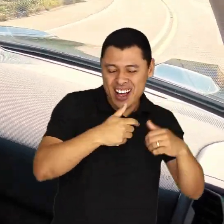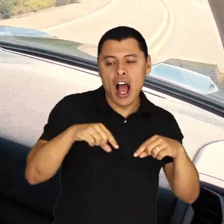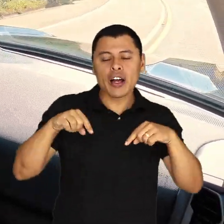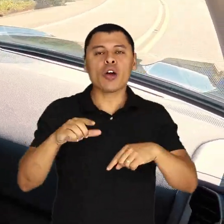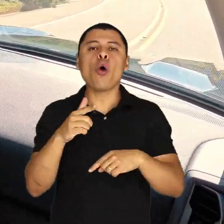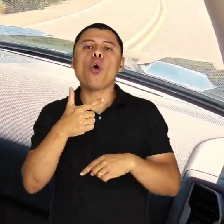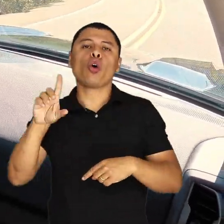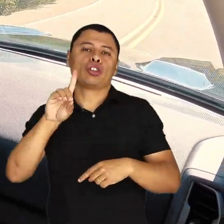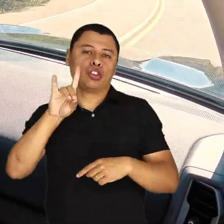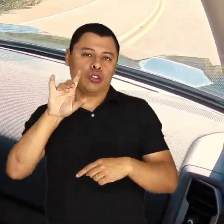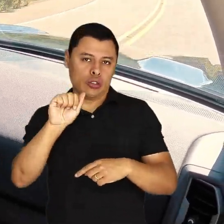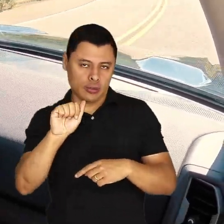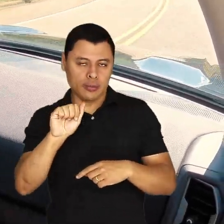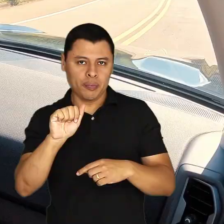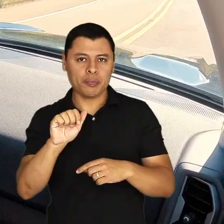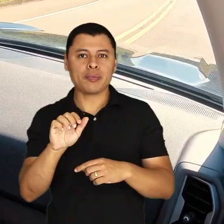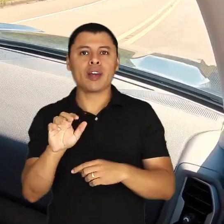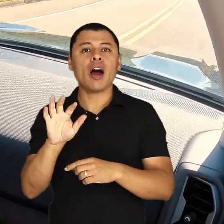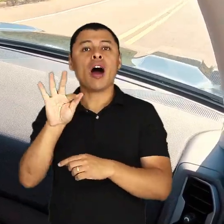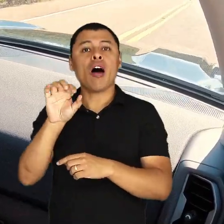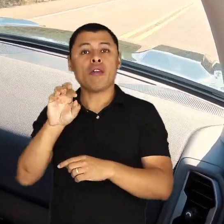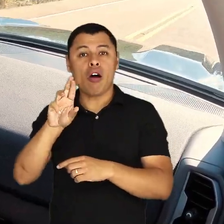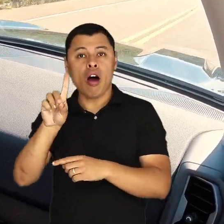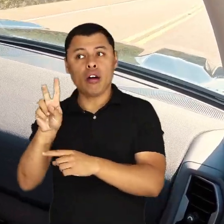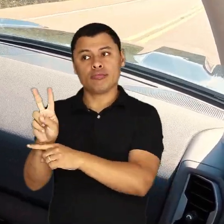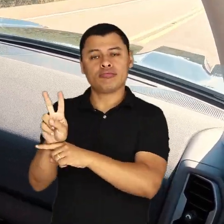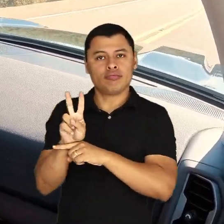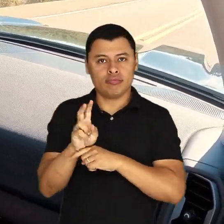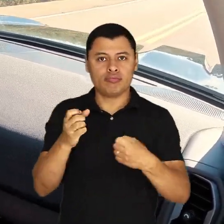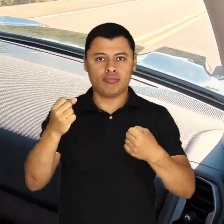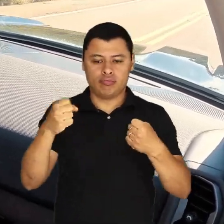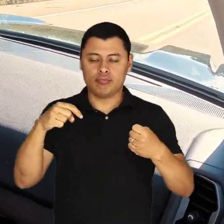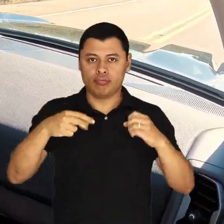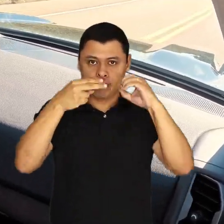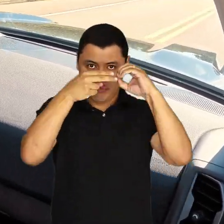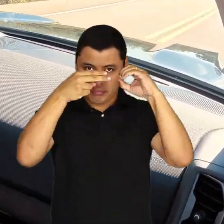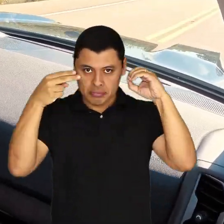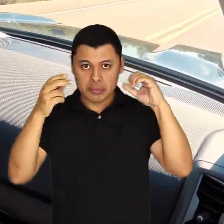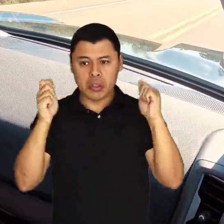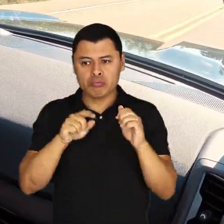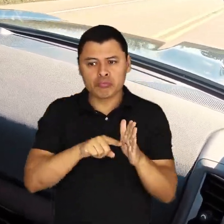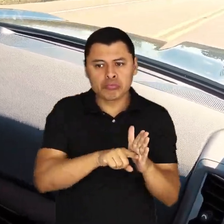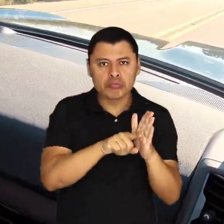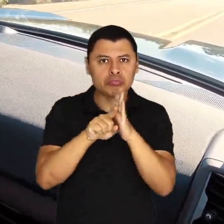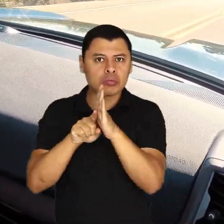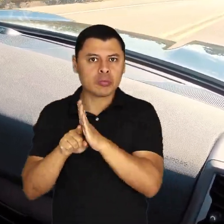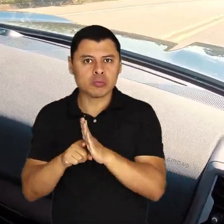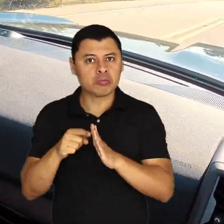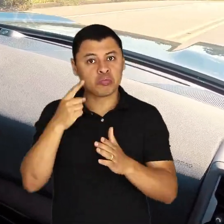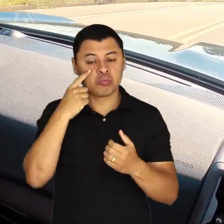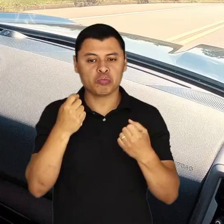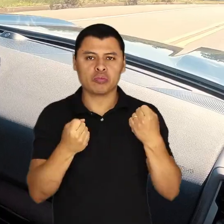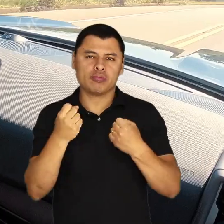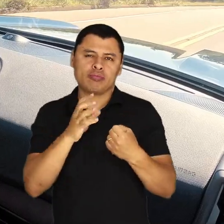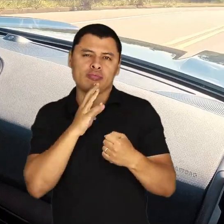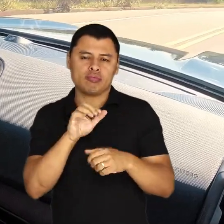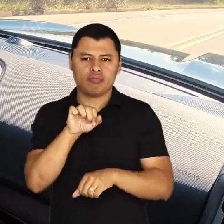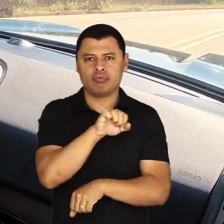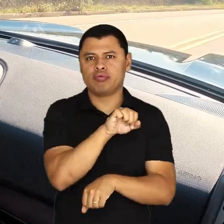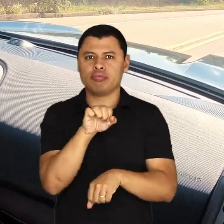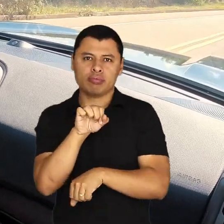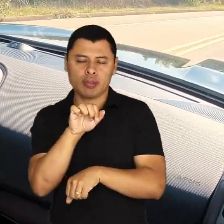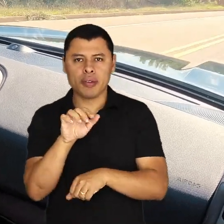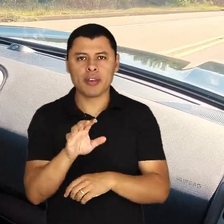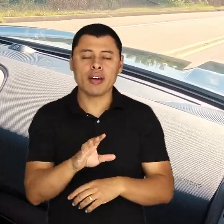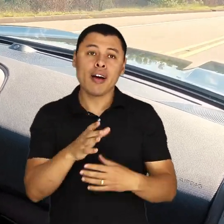que a gente gravou, tá? A Ford emprestou para a gente o veículo, o que permitiu a gente fazer uma avaliação nas condições que a